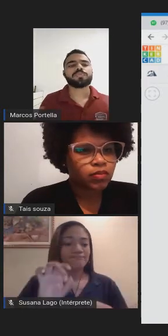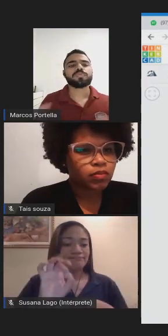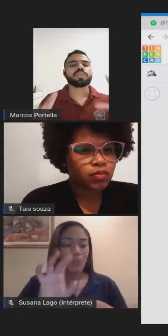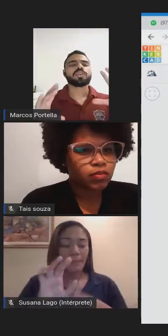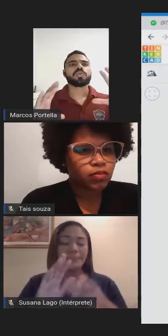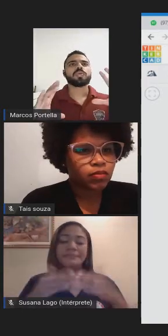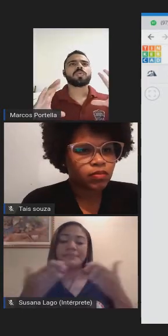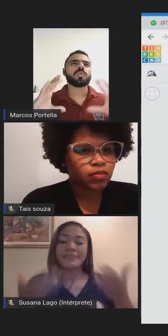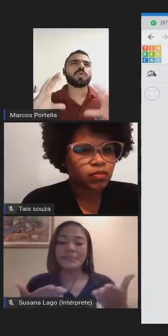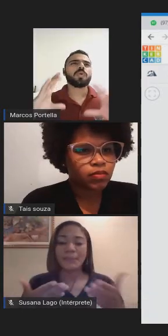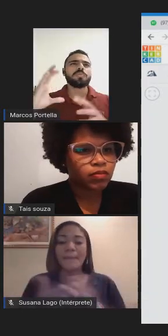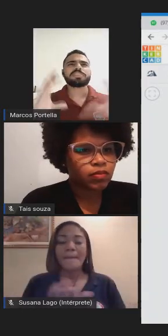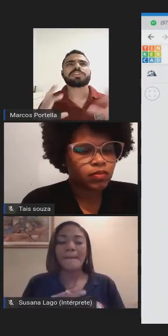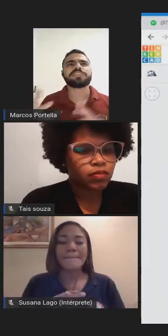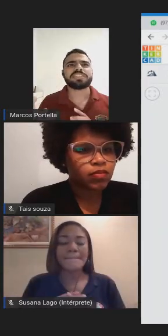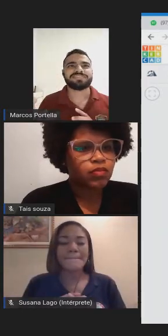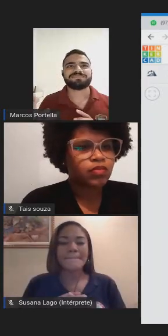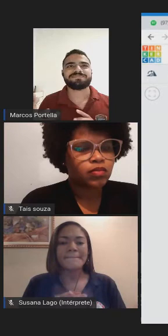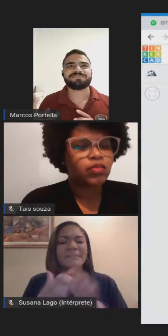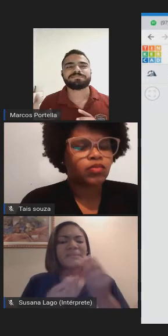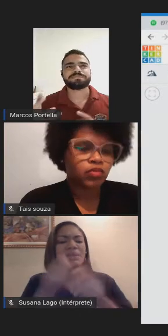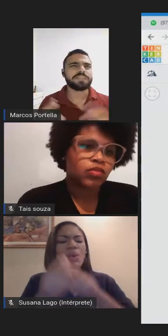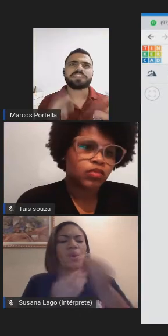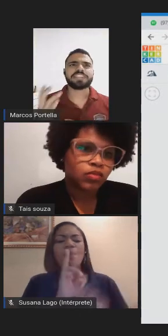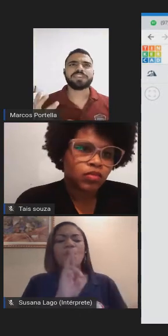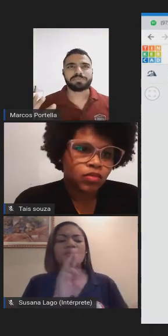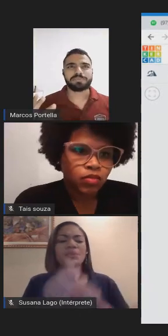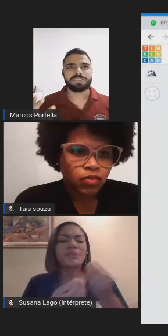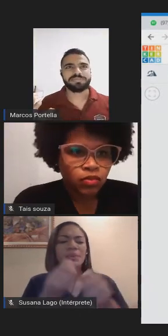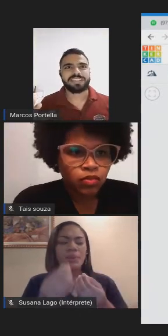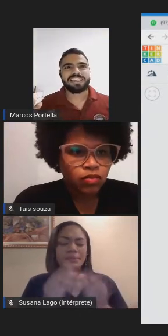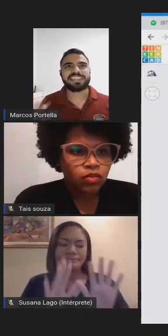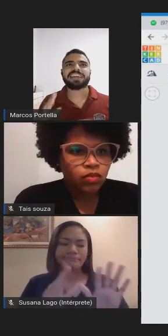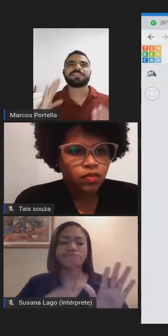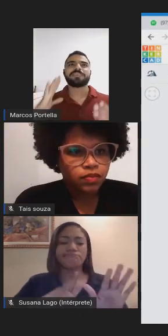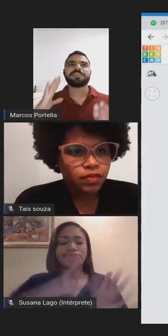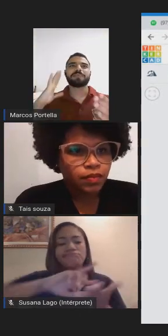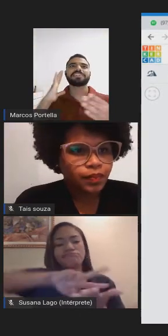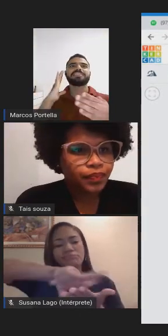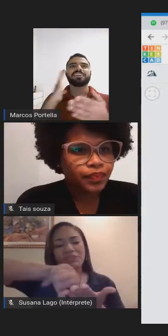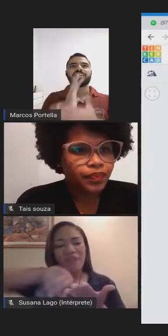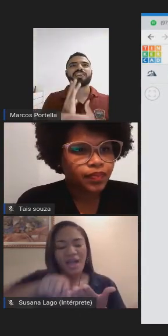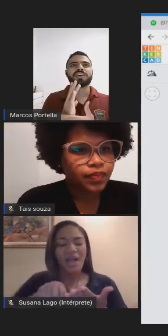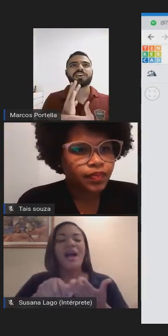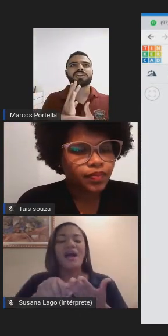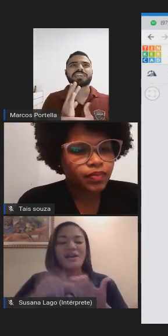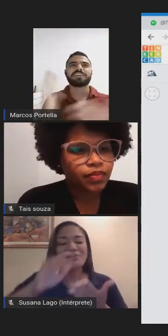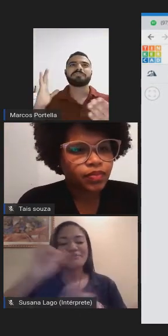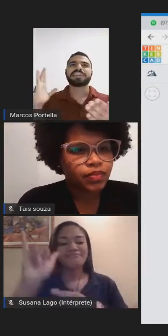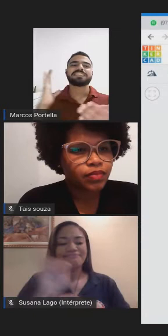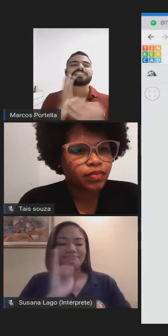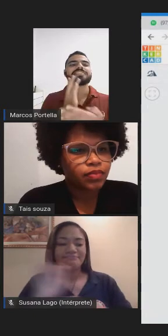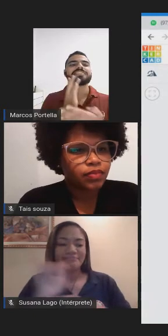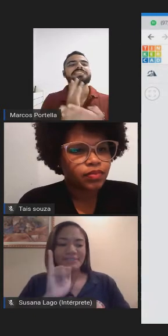assim, como vocês poderiam fazer? Tem várias formas. Tem a forma mais